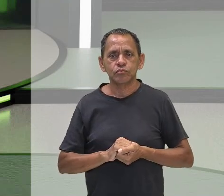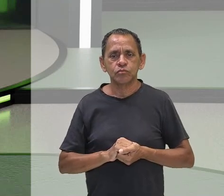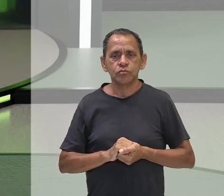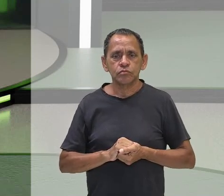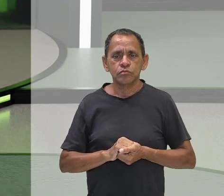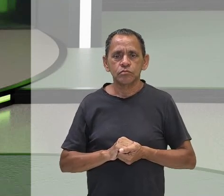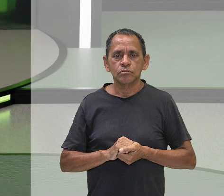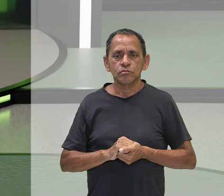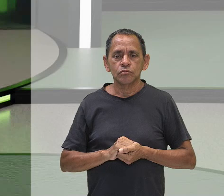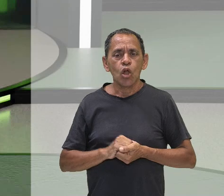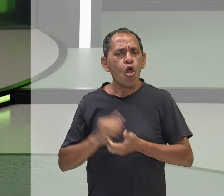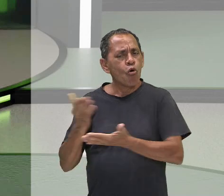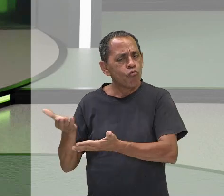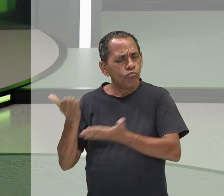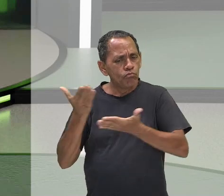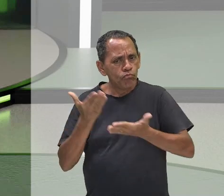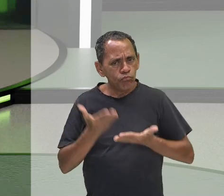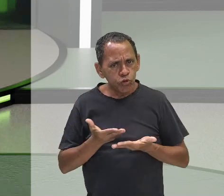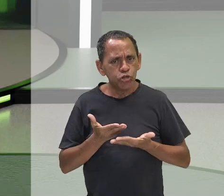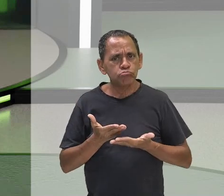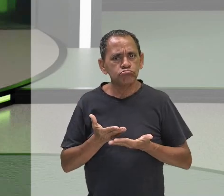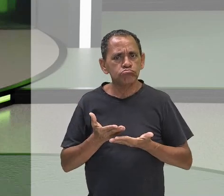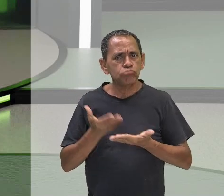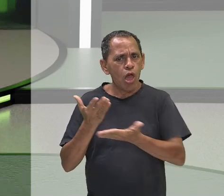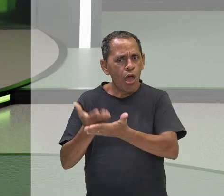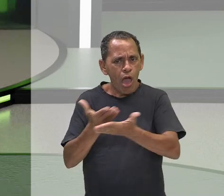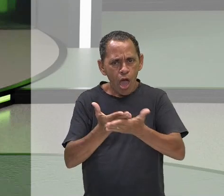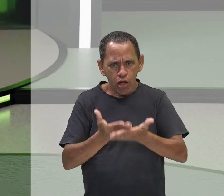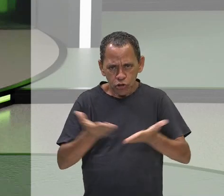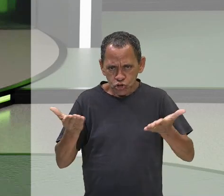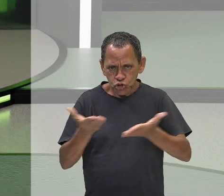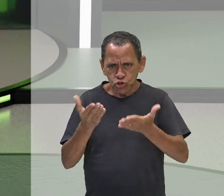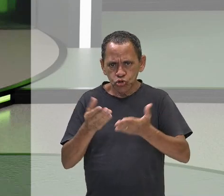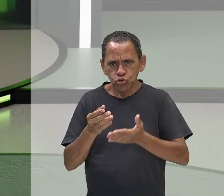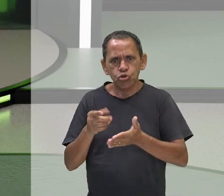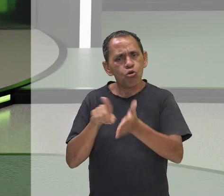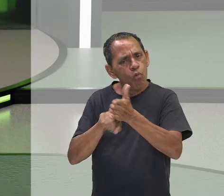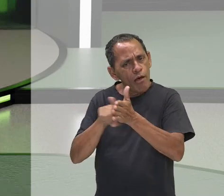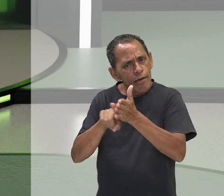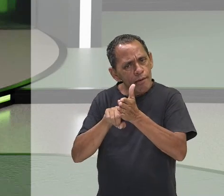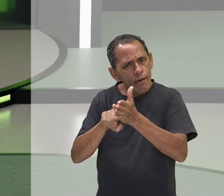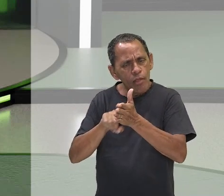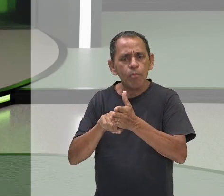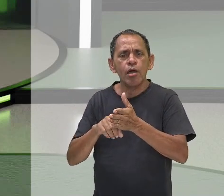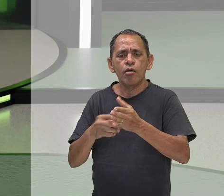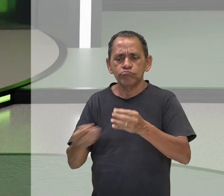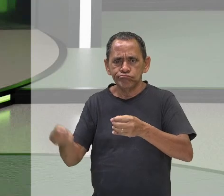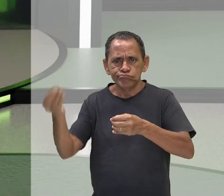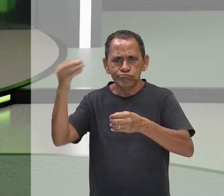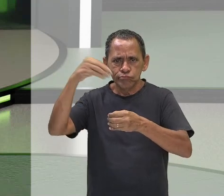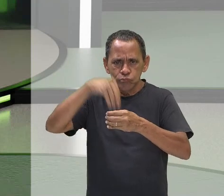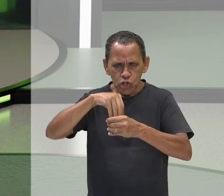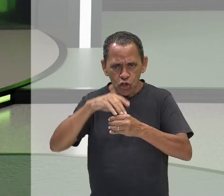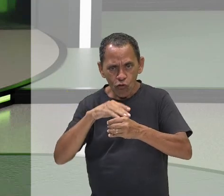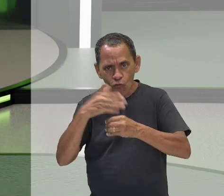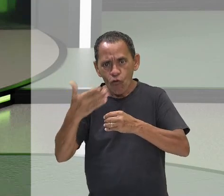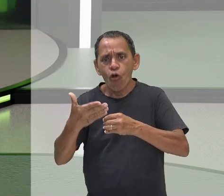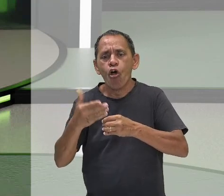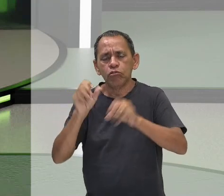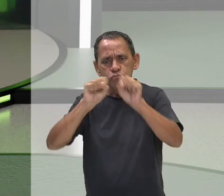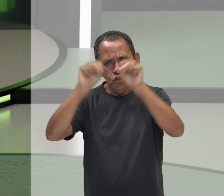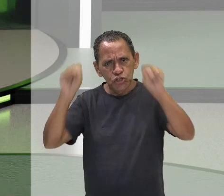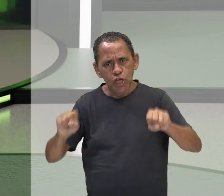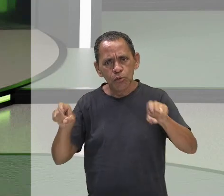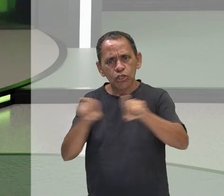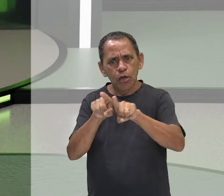jornada, para nós explorarmos um pouco sobre os órgãos internos e externos desse sistema, conhecendo